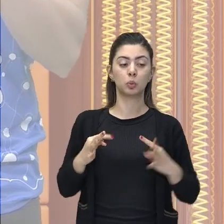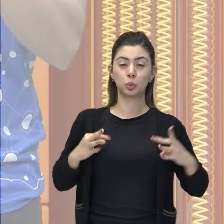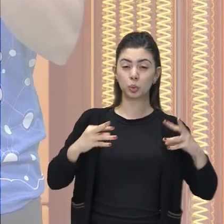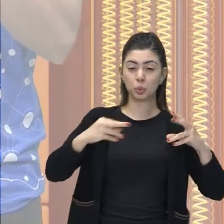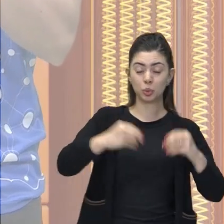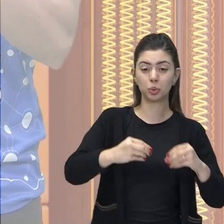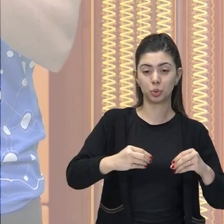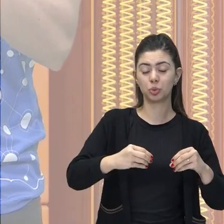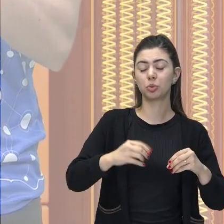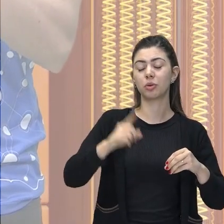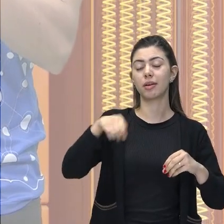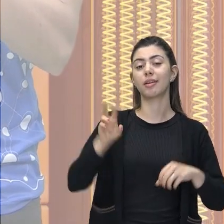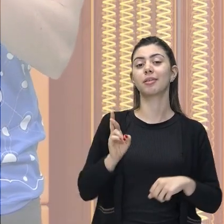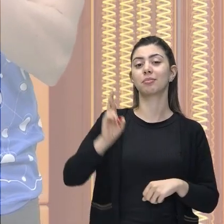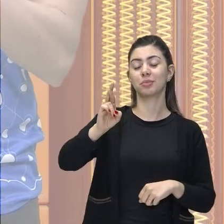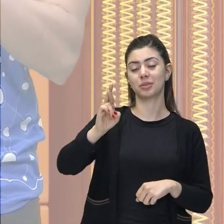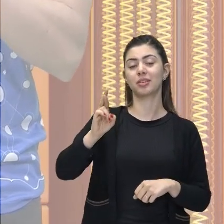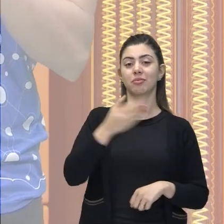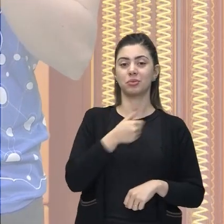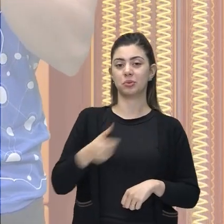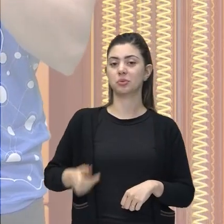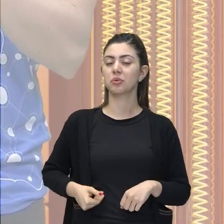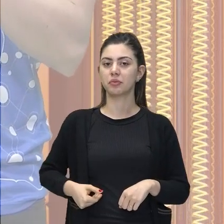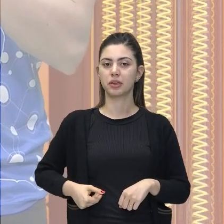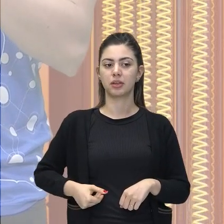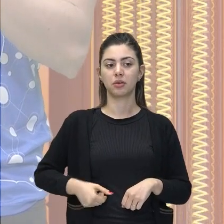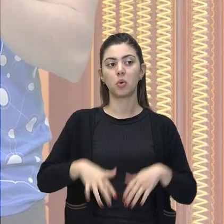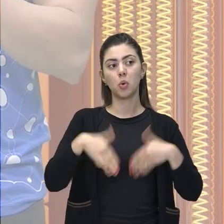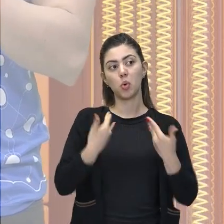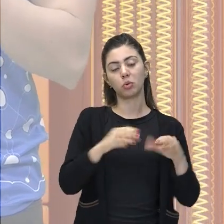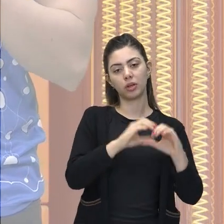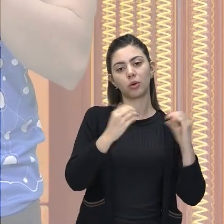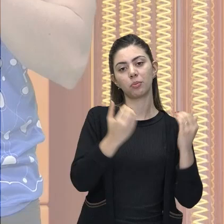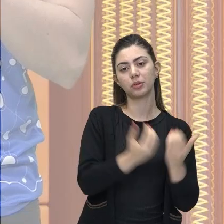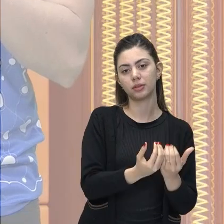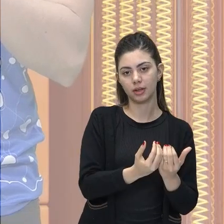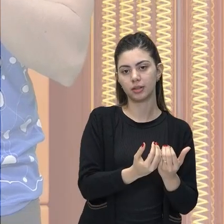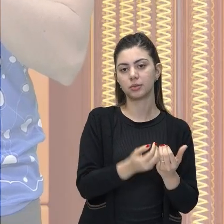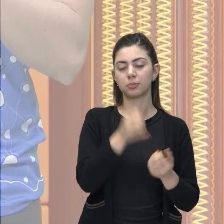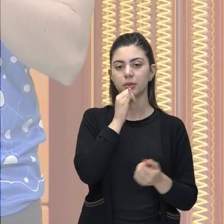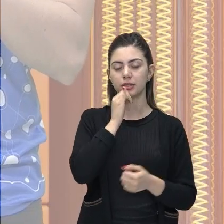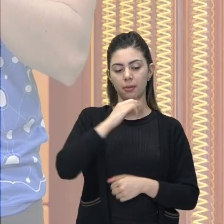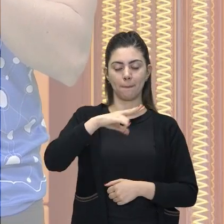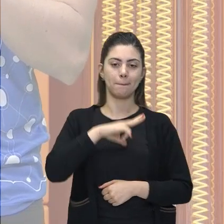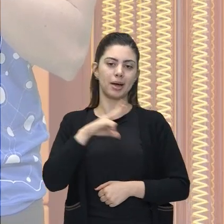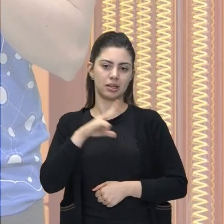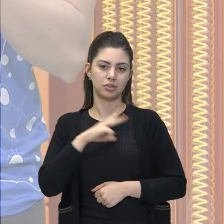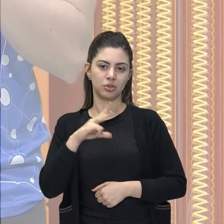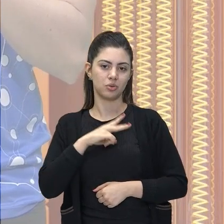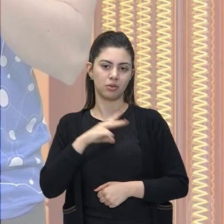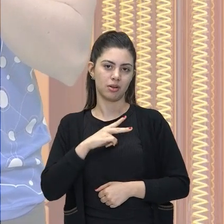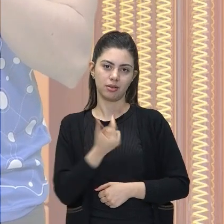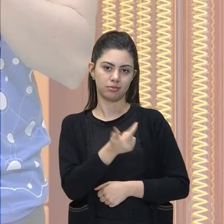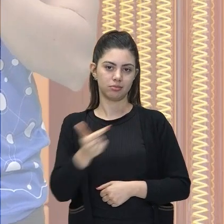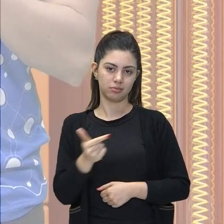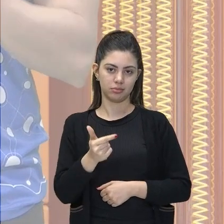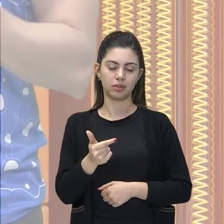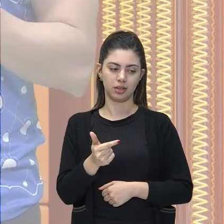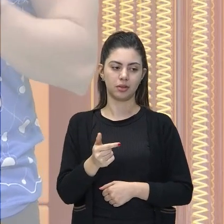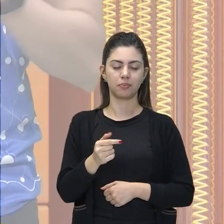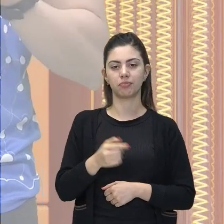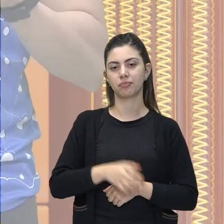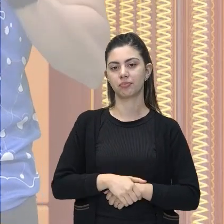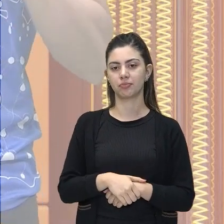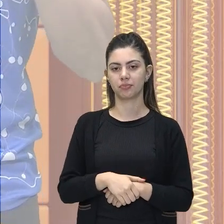Estado ou da comunidade, basicamente, tá? Em vez de ser de propriedade privada, ao invés de ser, de uma pessoa só, por